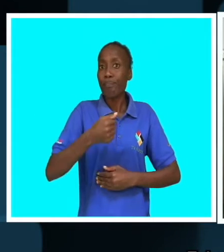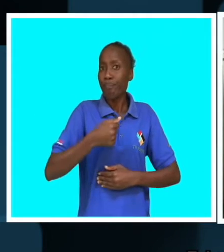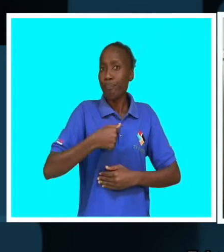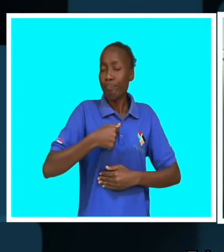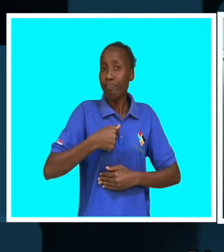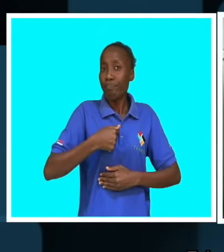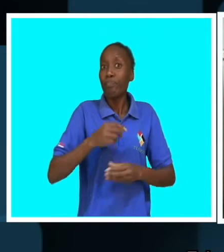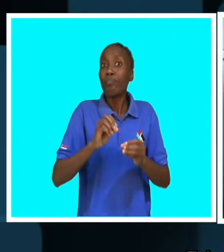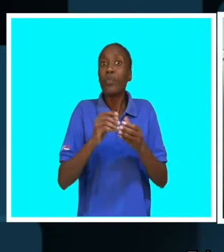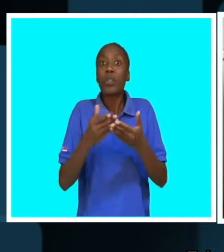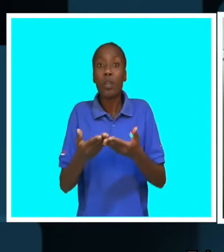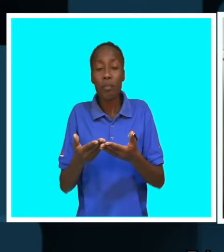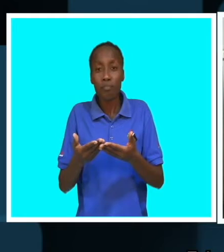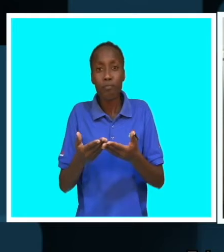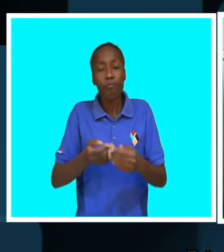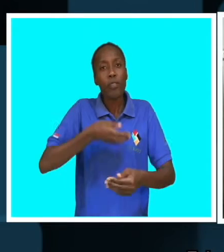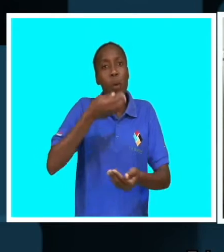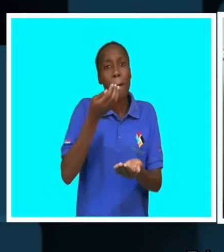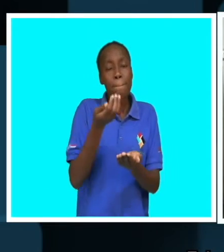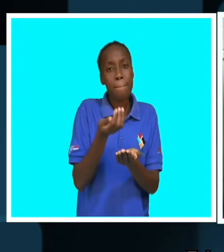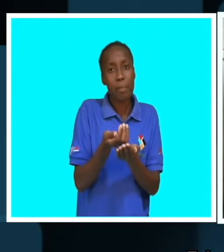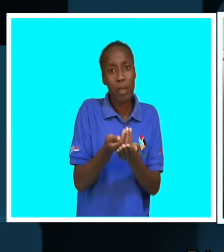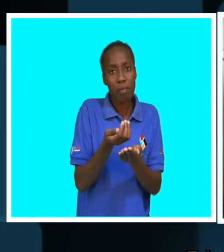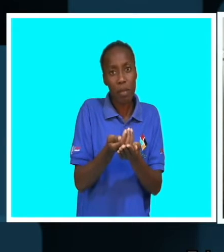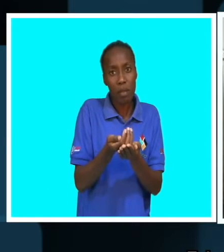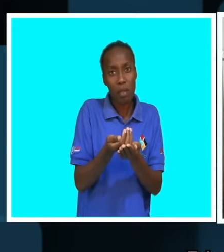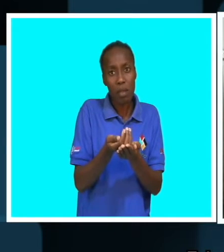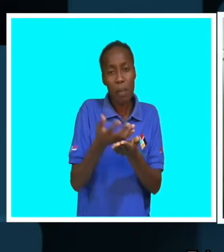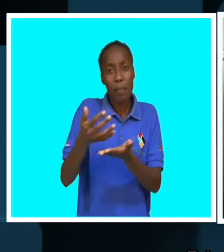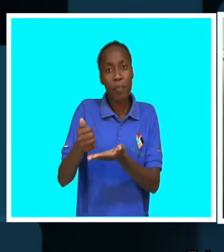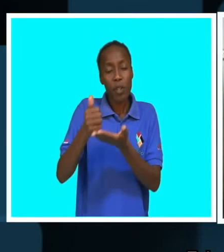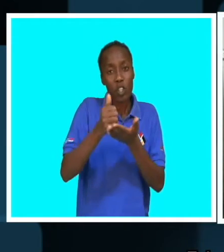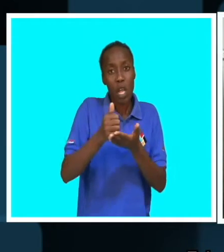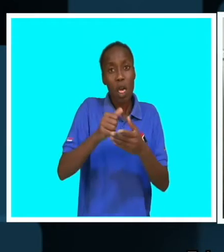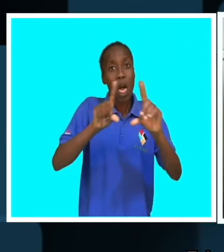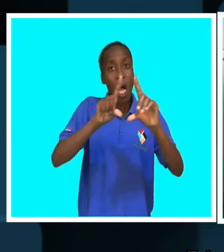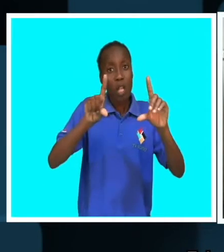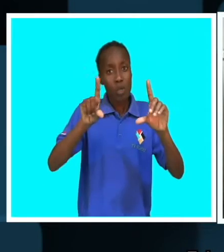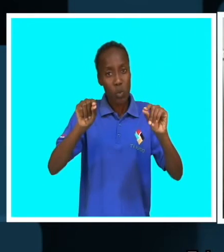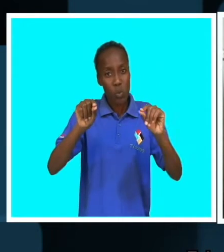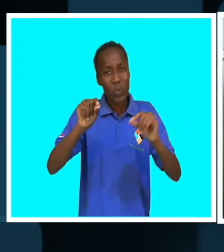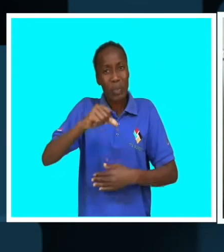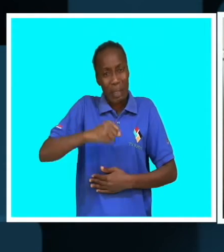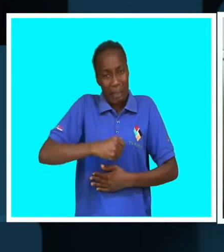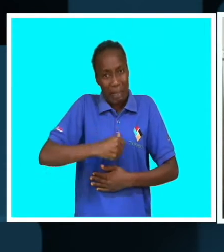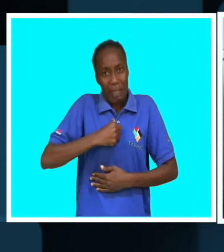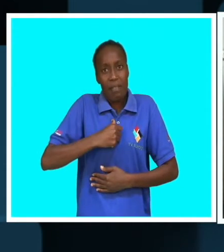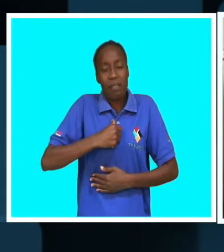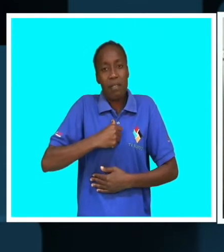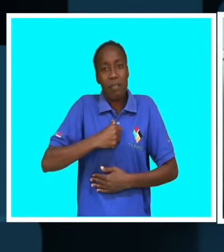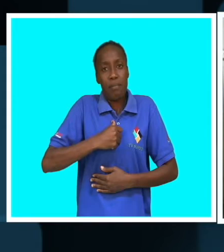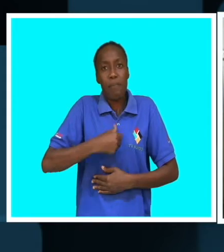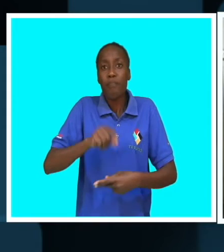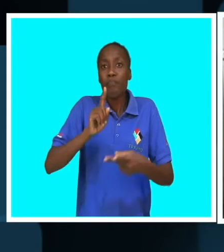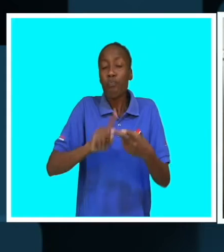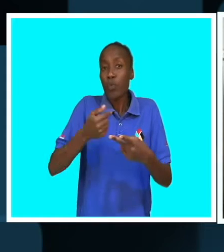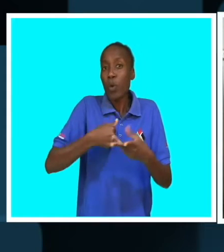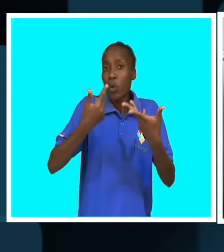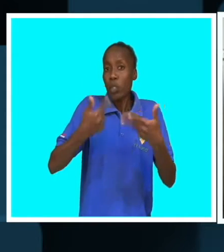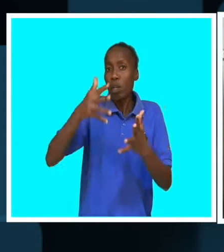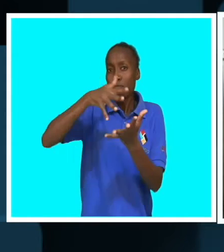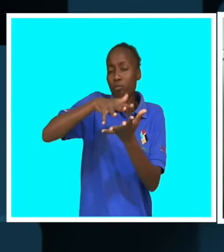e eu pedi para que tratasse uma questão muito pessoal. Eu